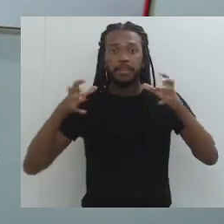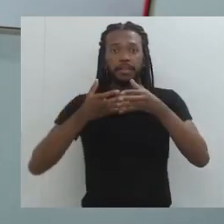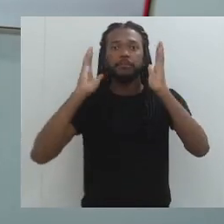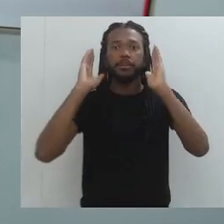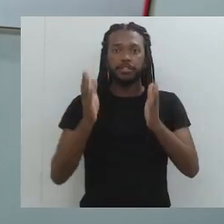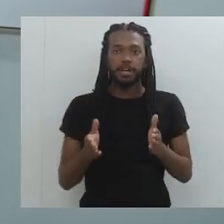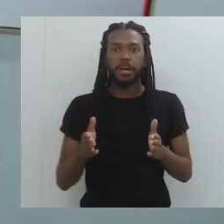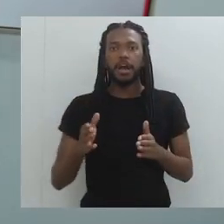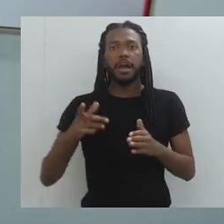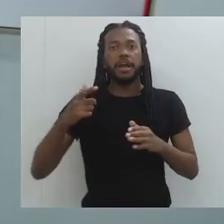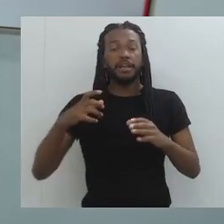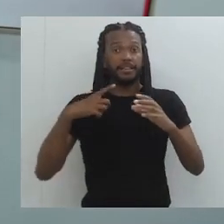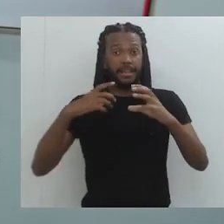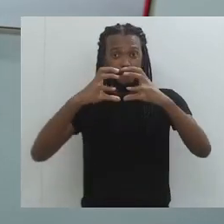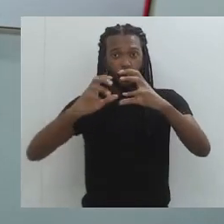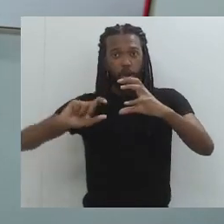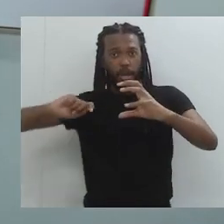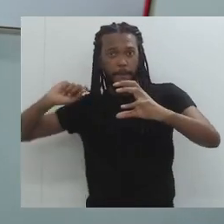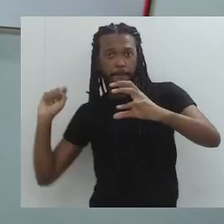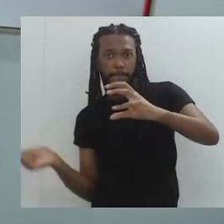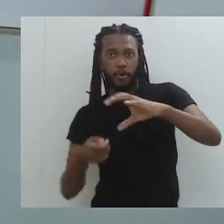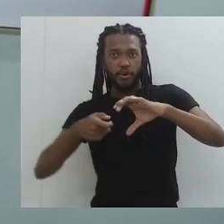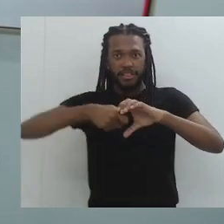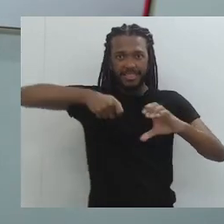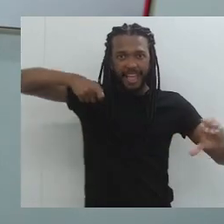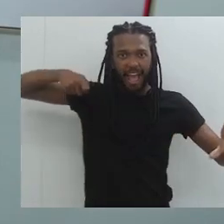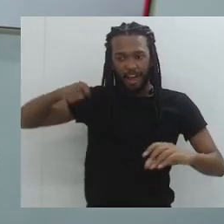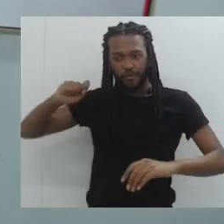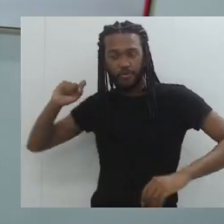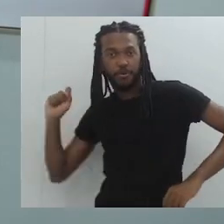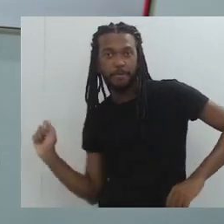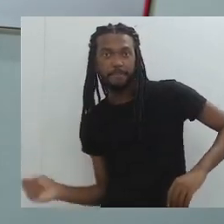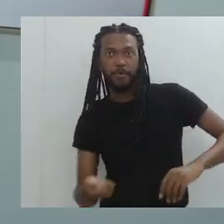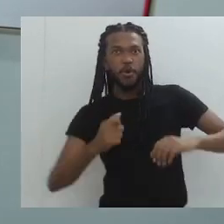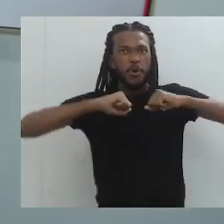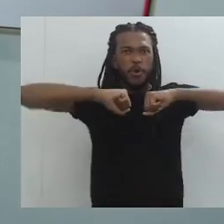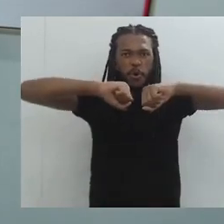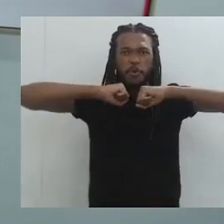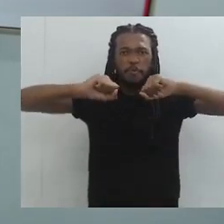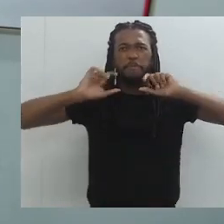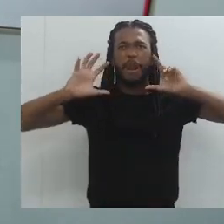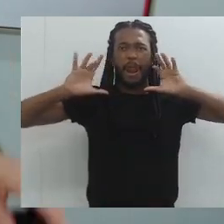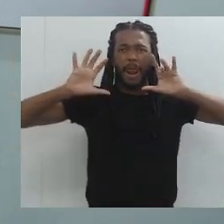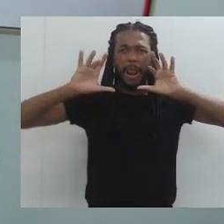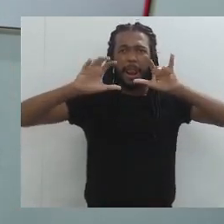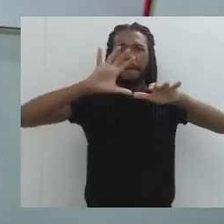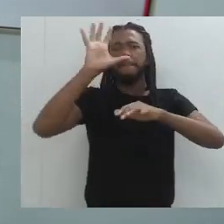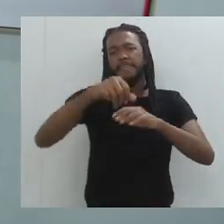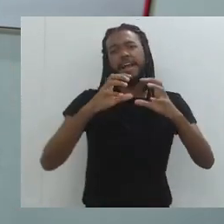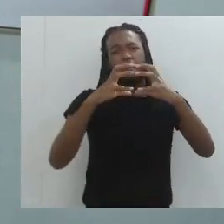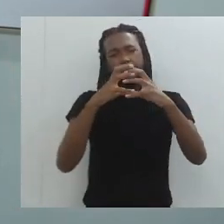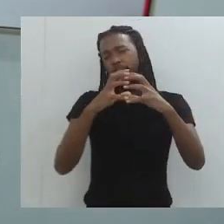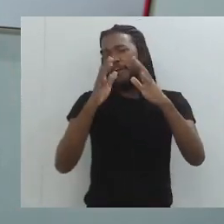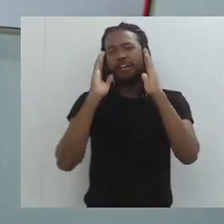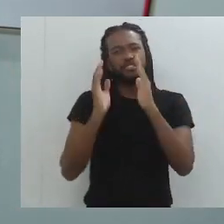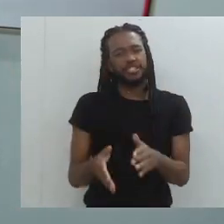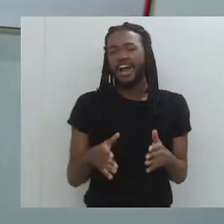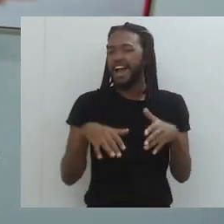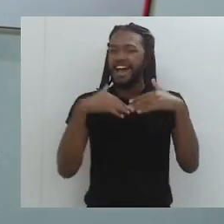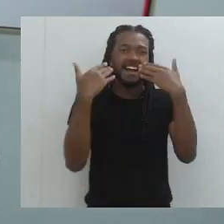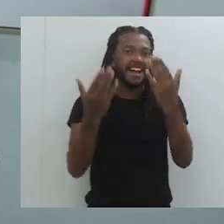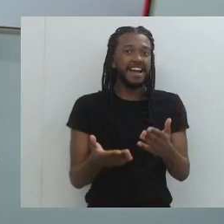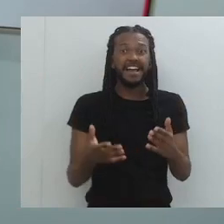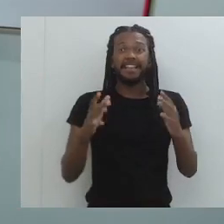quando a gente lançava a bola, né, que um dava um taco, saía todo mundo correndo para pegar a bola. E aí a